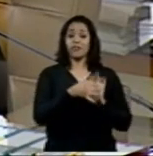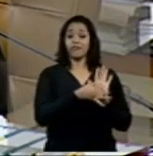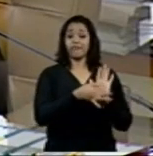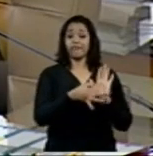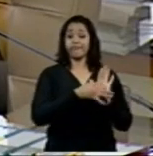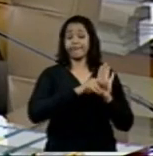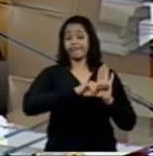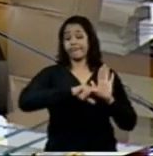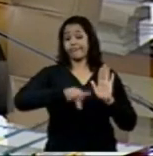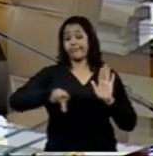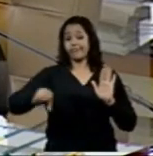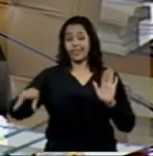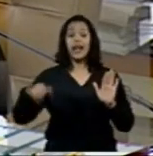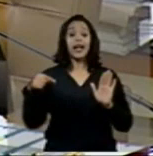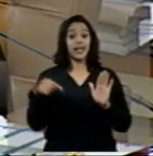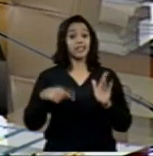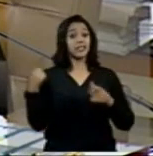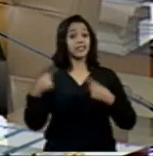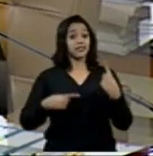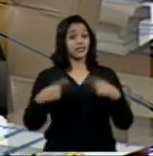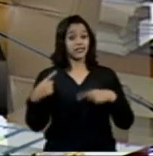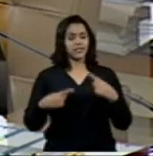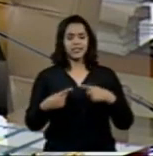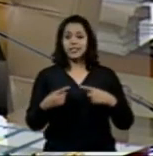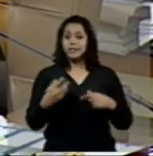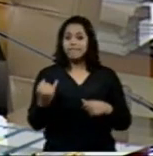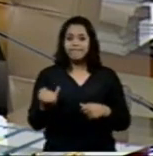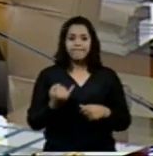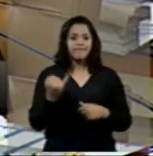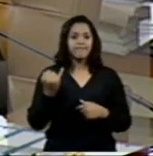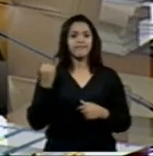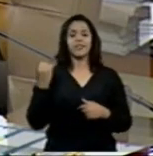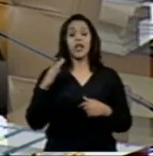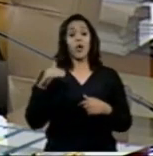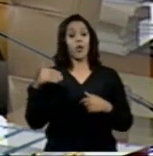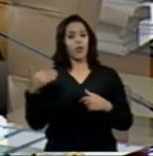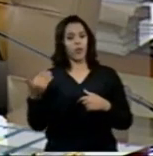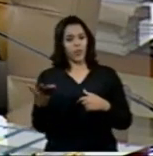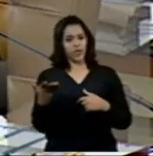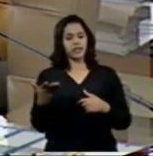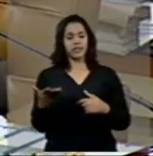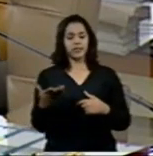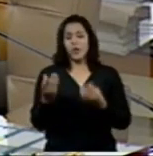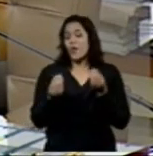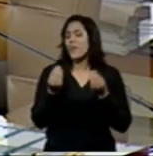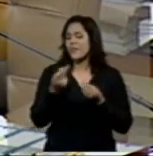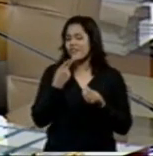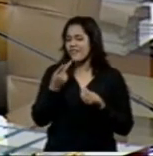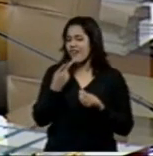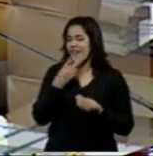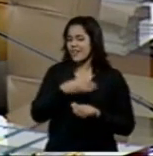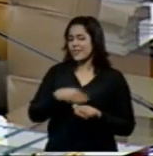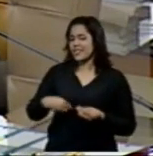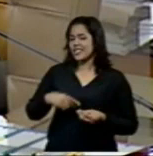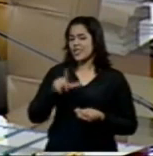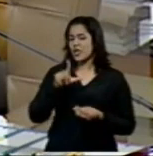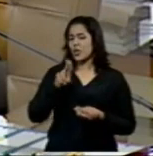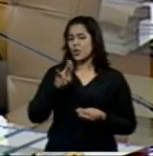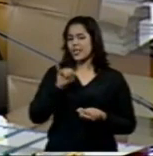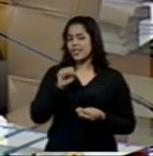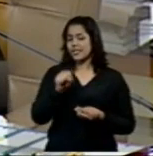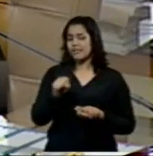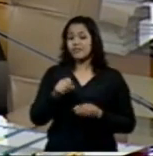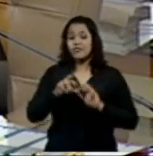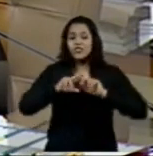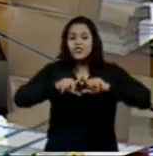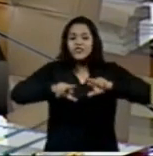esse debate se faz mais rico a partir desses, como diz o ministro Luiz Roberto, diferentes